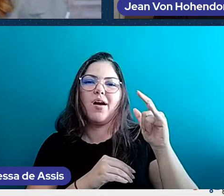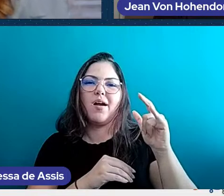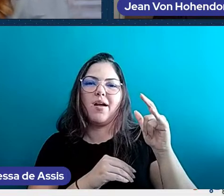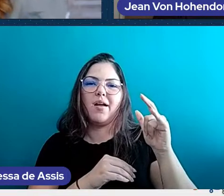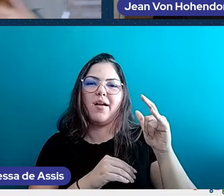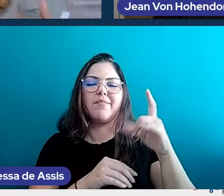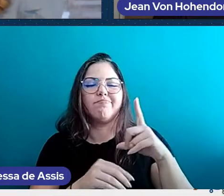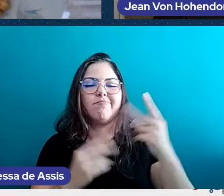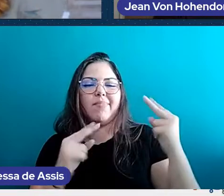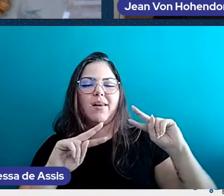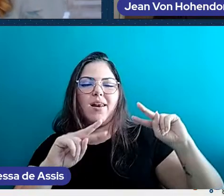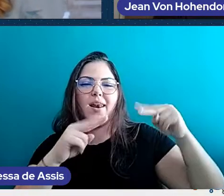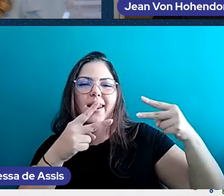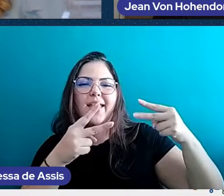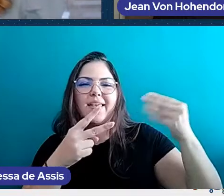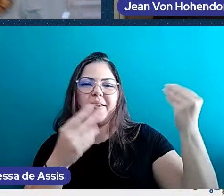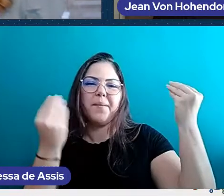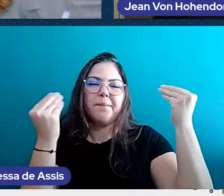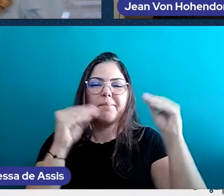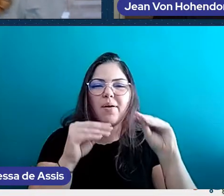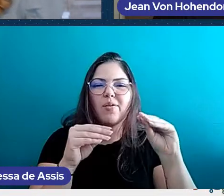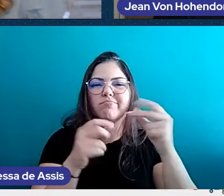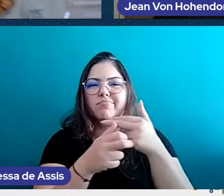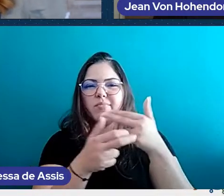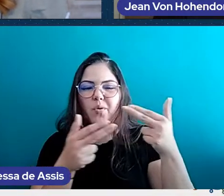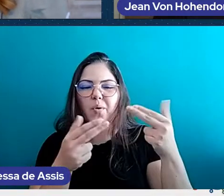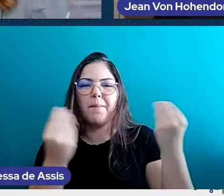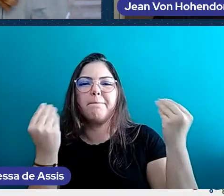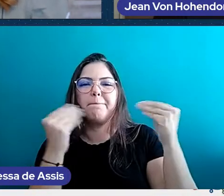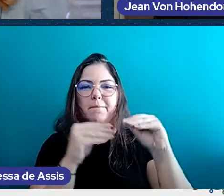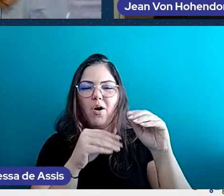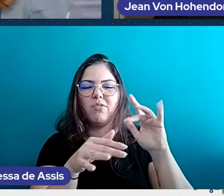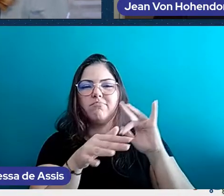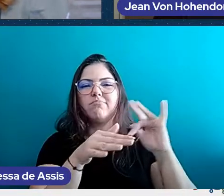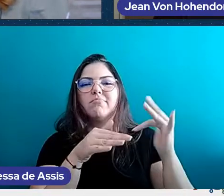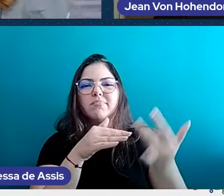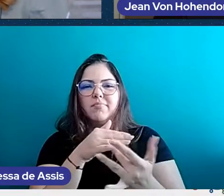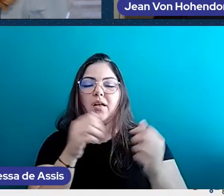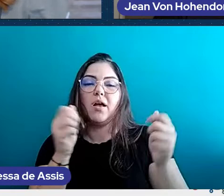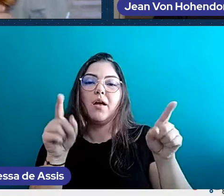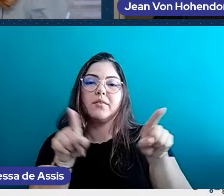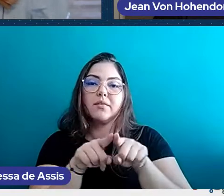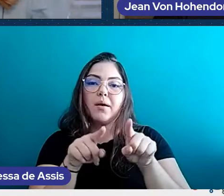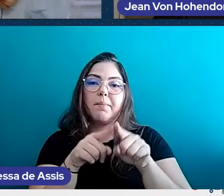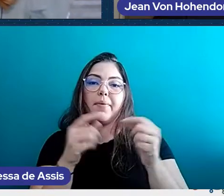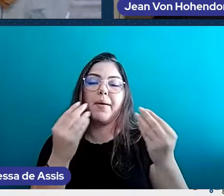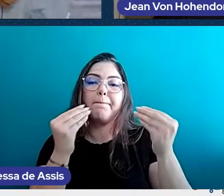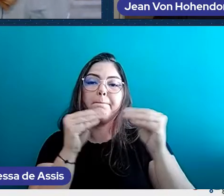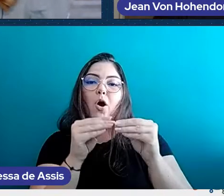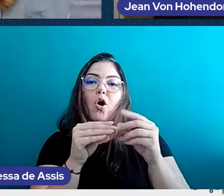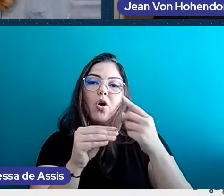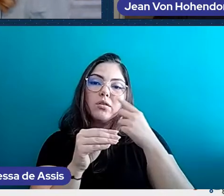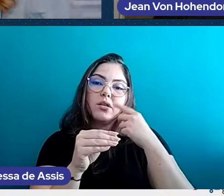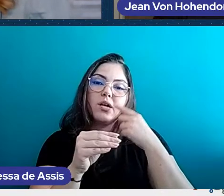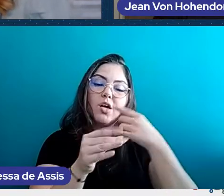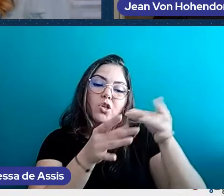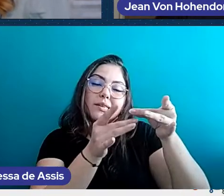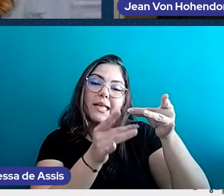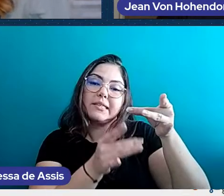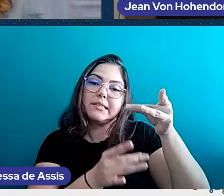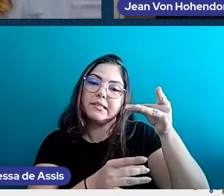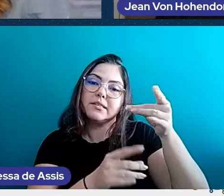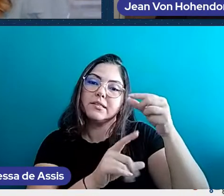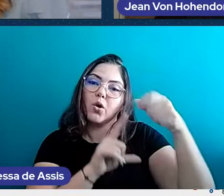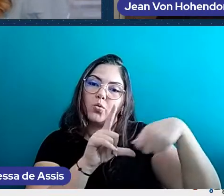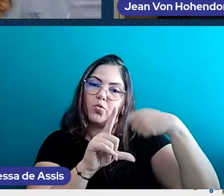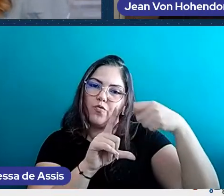alguns links que são prometidos aí pelos palestrantes. A gente coloca também na descrição do vídeo, que vai ficar um vídeo aí na playlist para